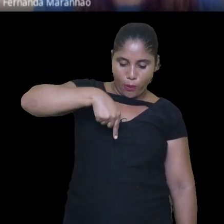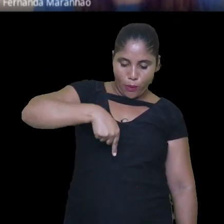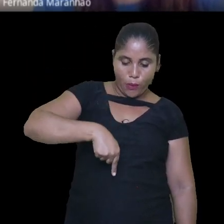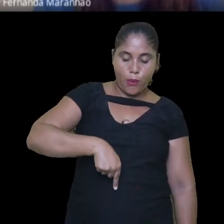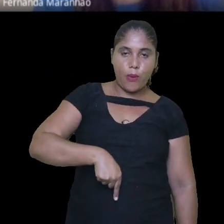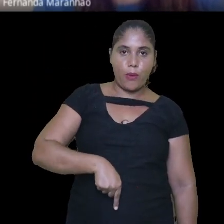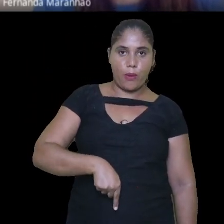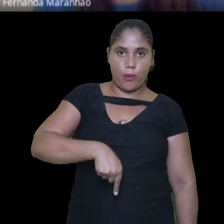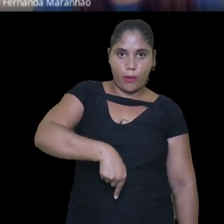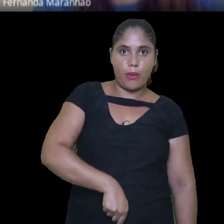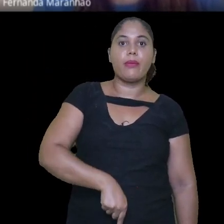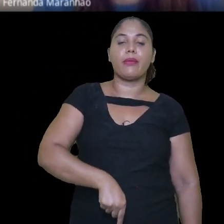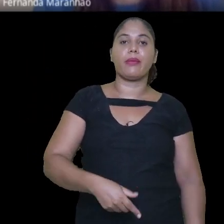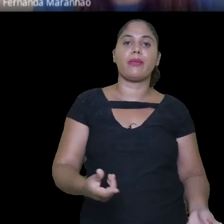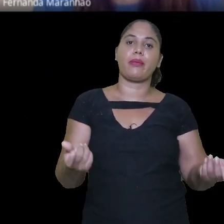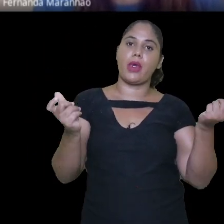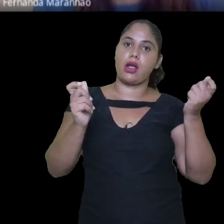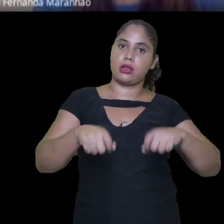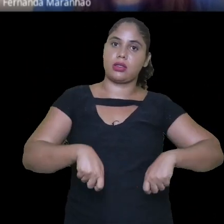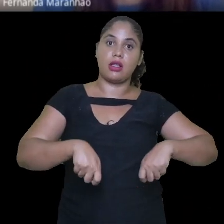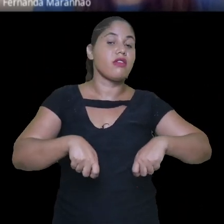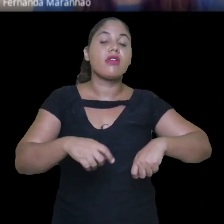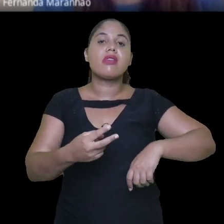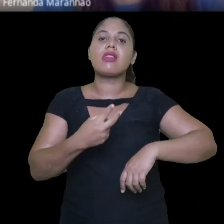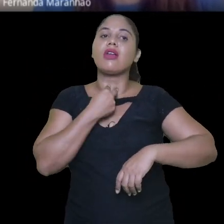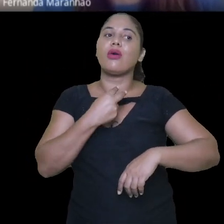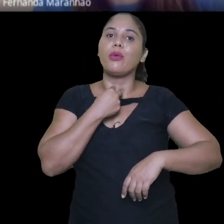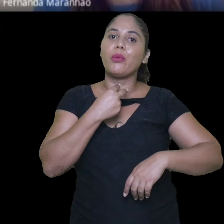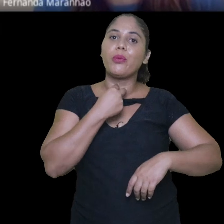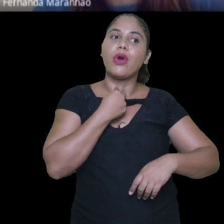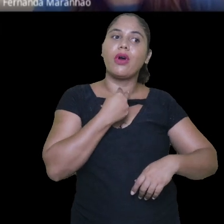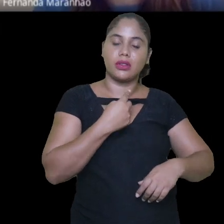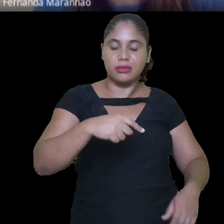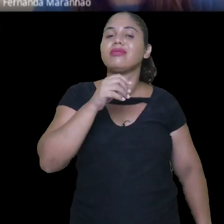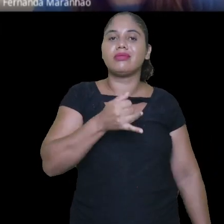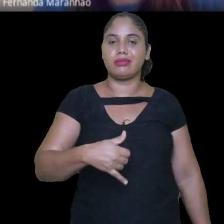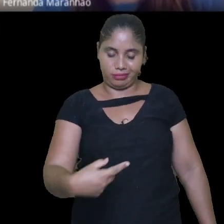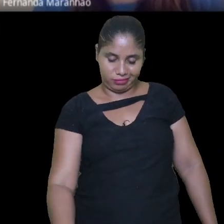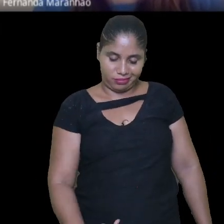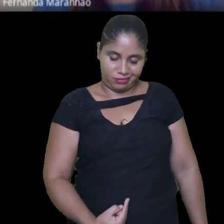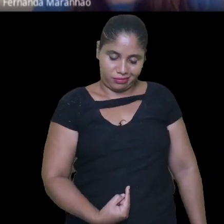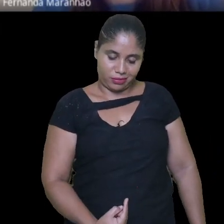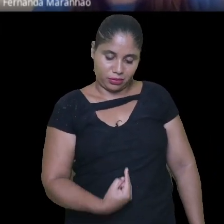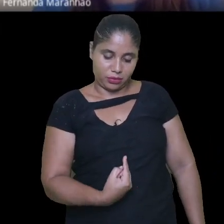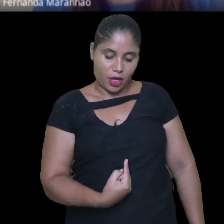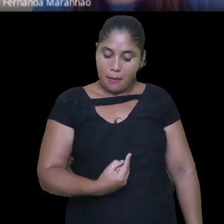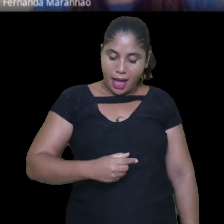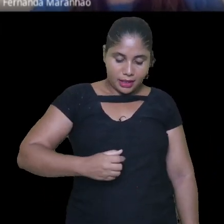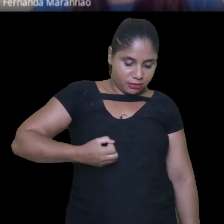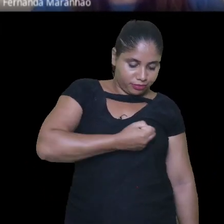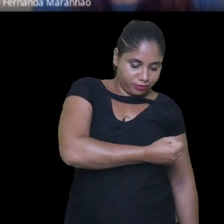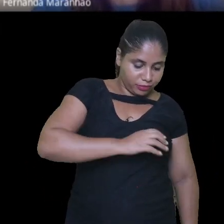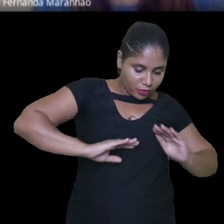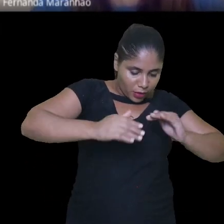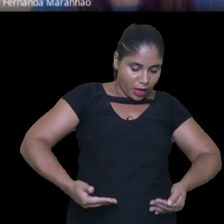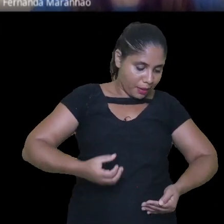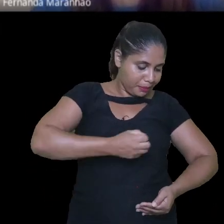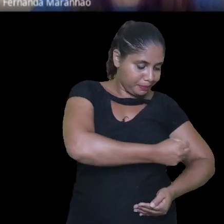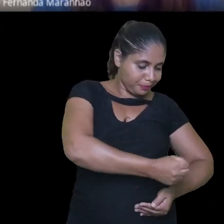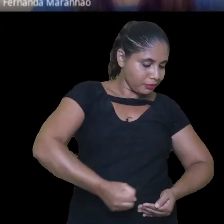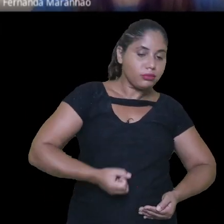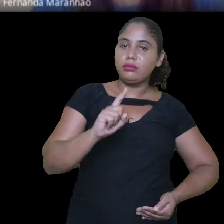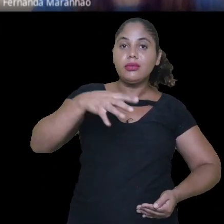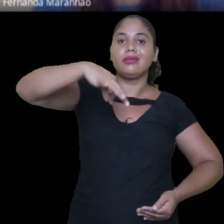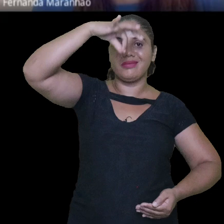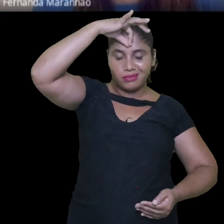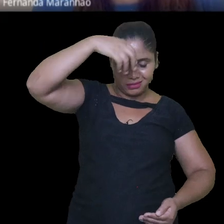transabdominal, e ali no intervalo, segundo a ESUOG, entre 18 e 24 semanas, a Fetal Medicine Foundation também emite sua opinião desse